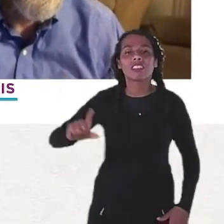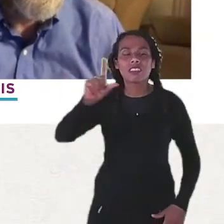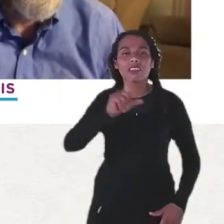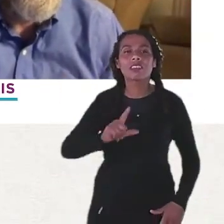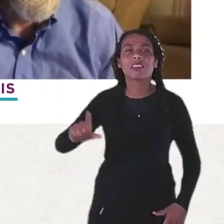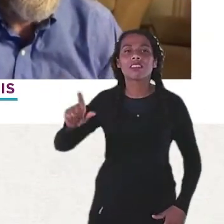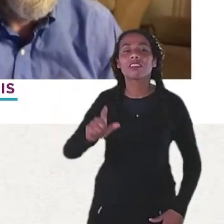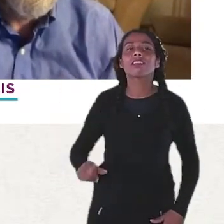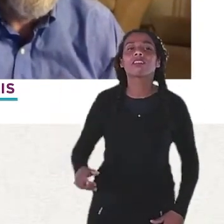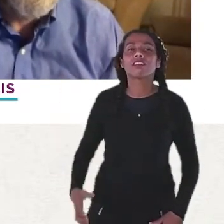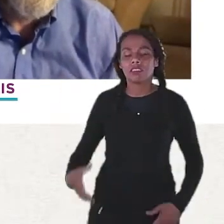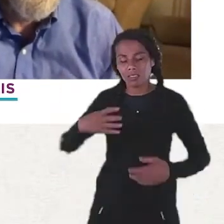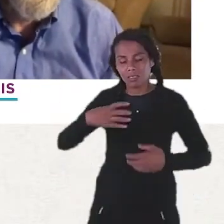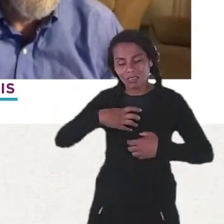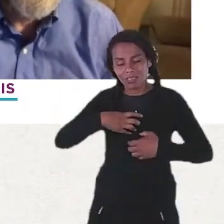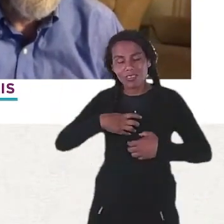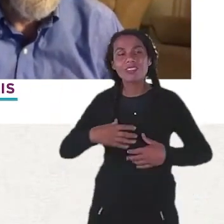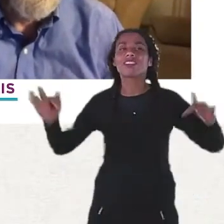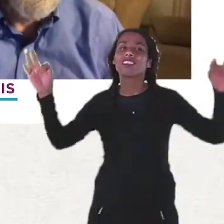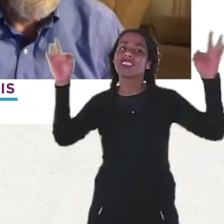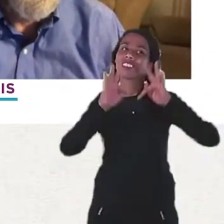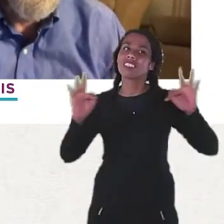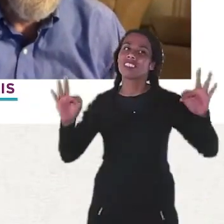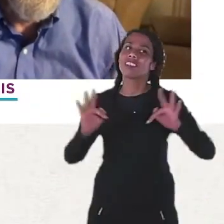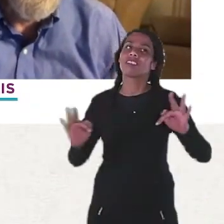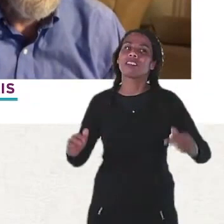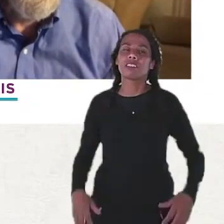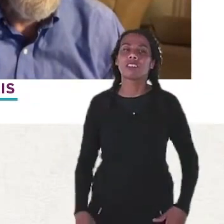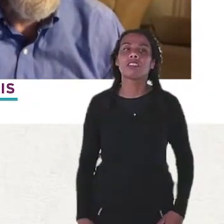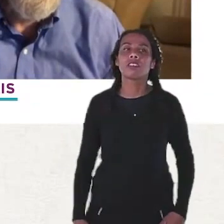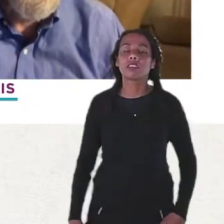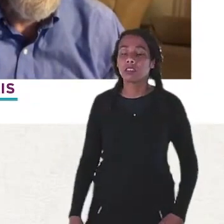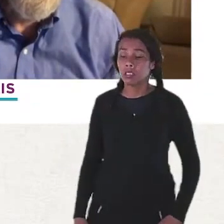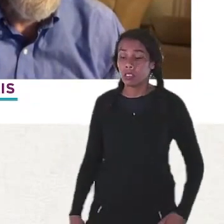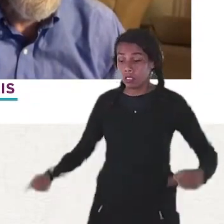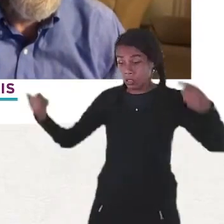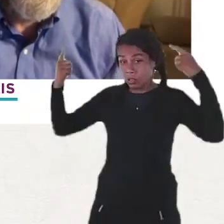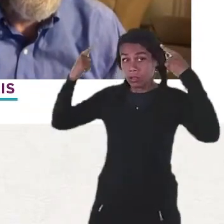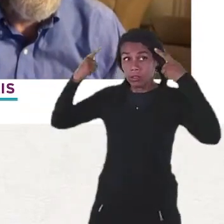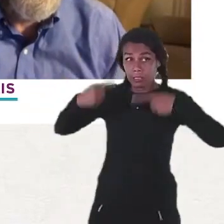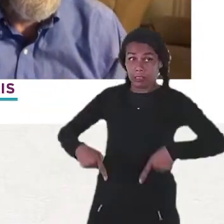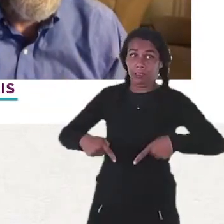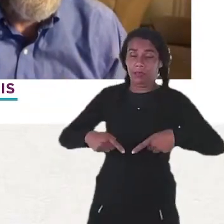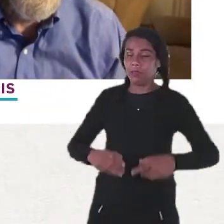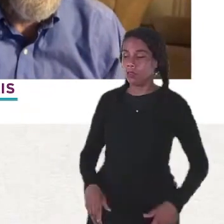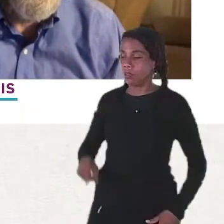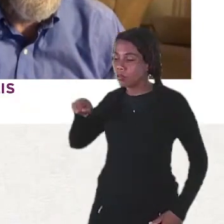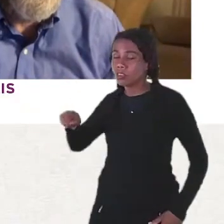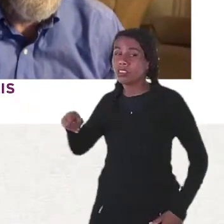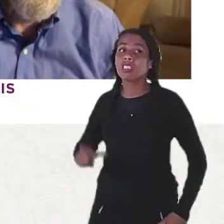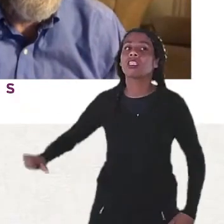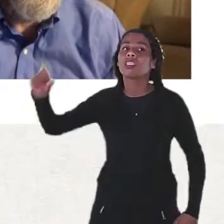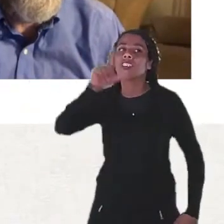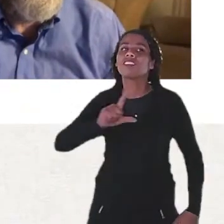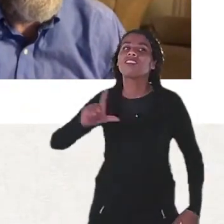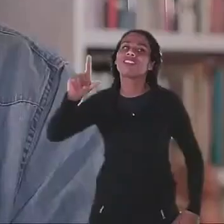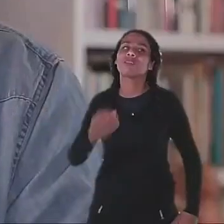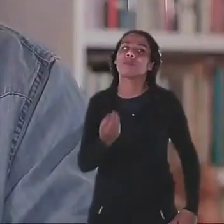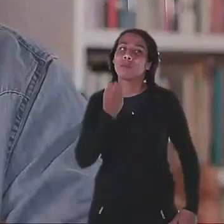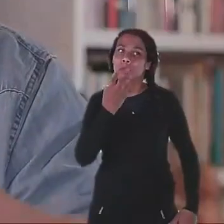mais confortável em enfrentar esses grandes desafios que você consegue transformar em boa literatura. A primeira coisa que eu queria falar é